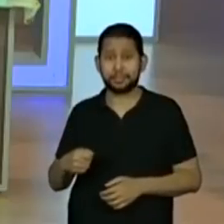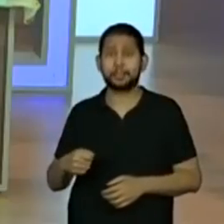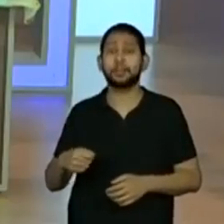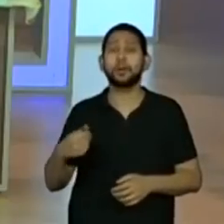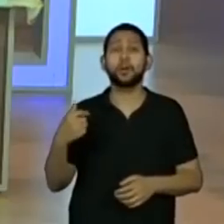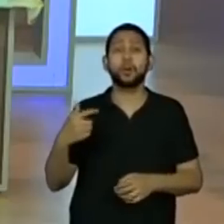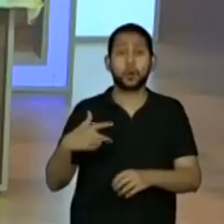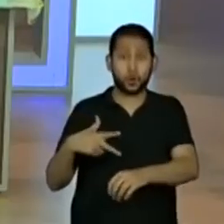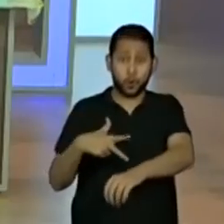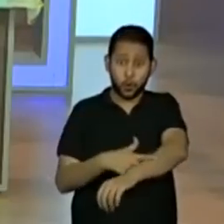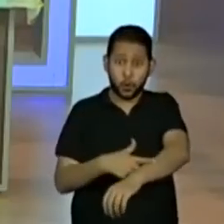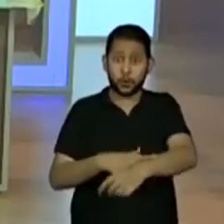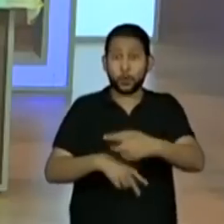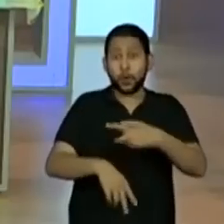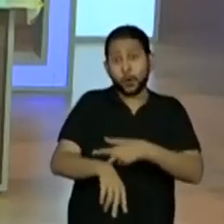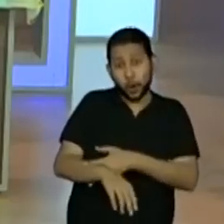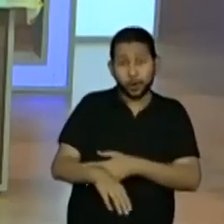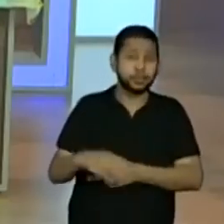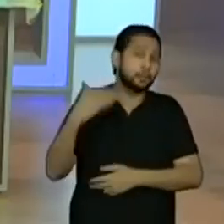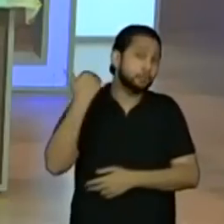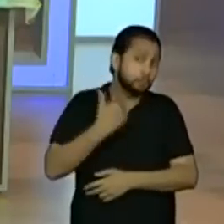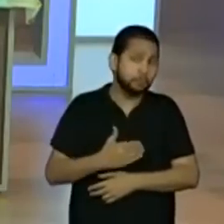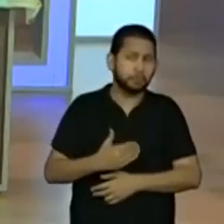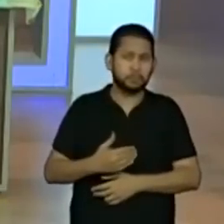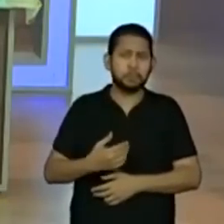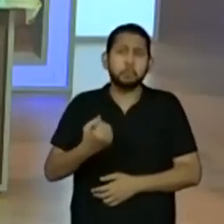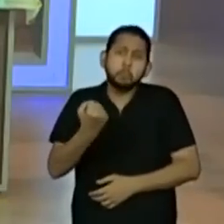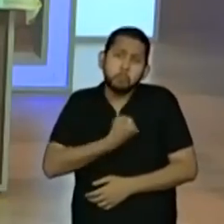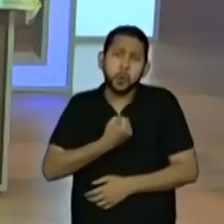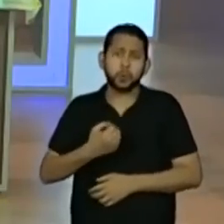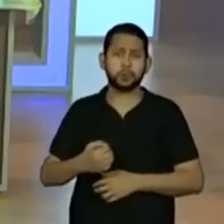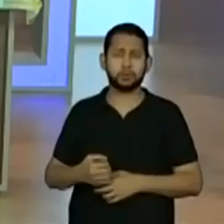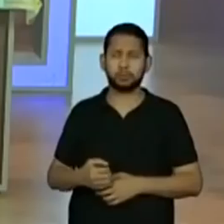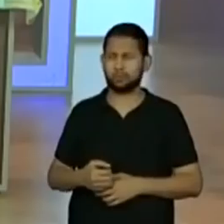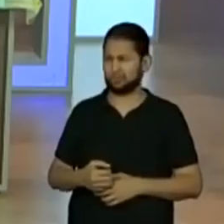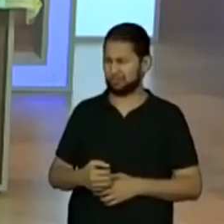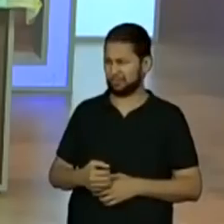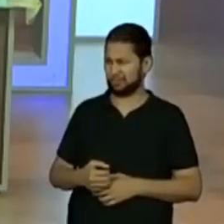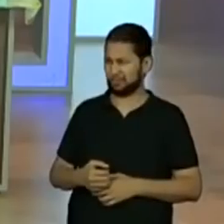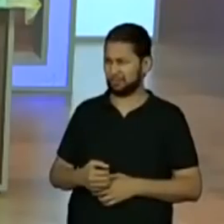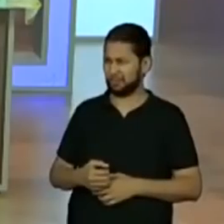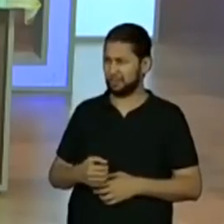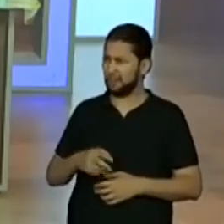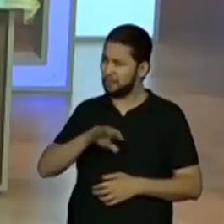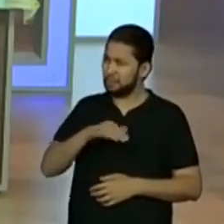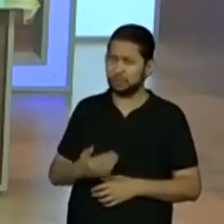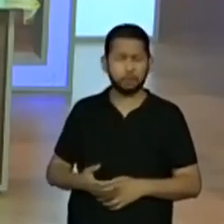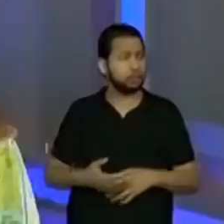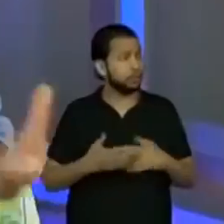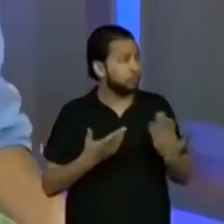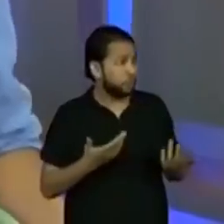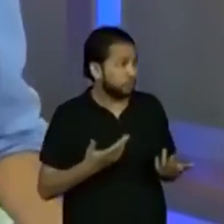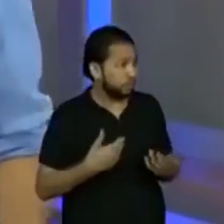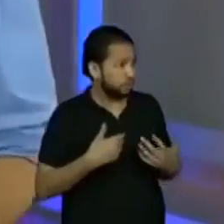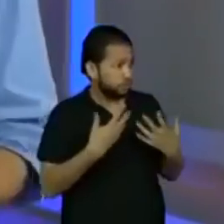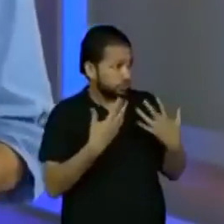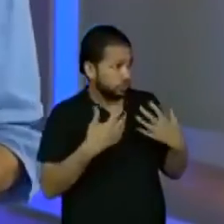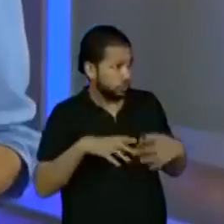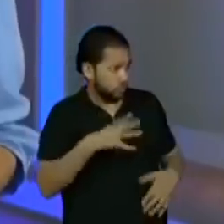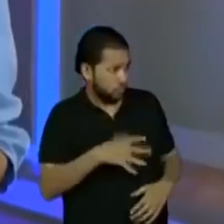a minha cabeça e me matar. Ele falou, vou te matar coisa nenhuma. A raposa falou, a raposa disse, já que você não